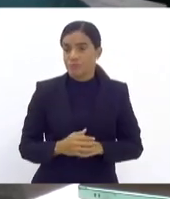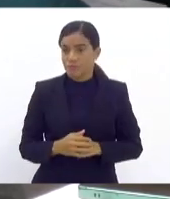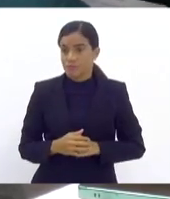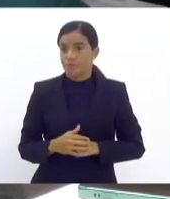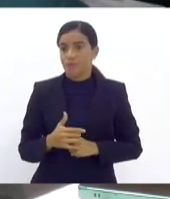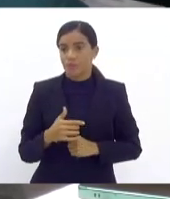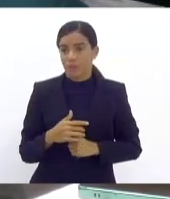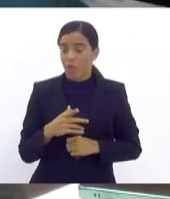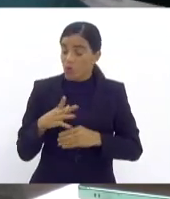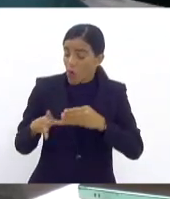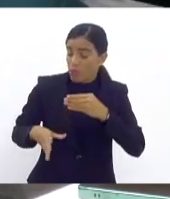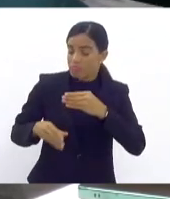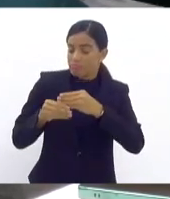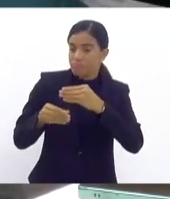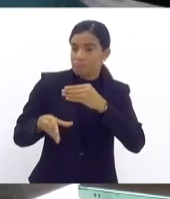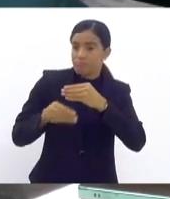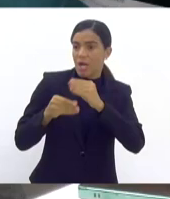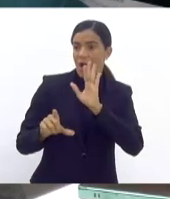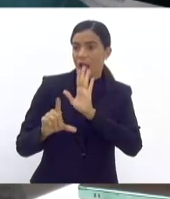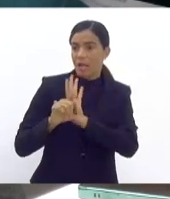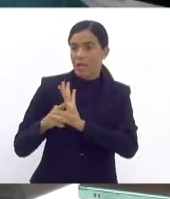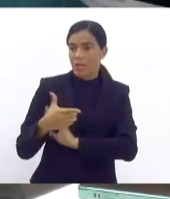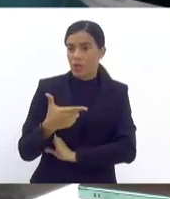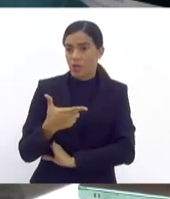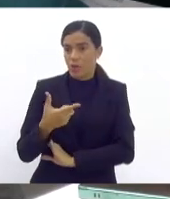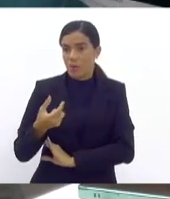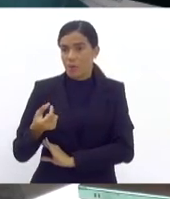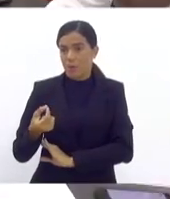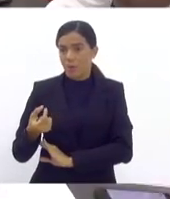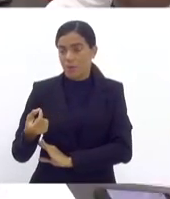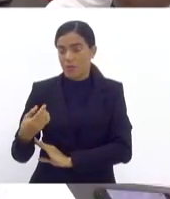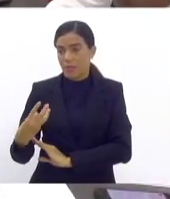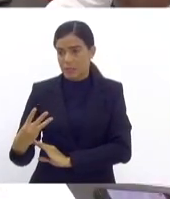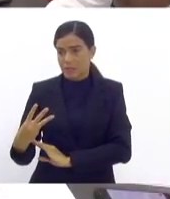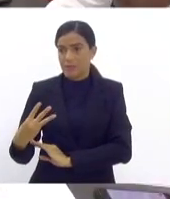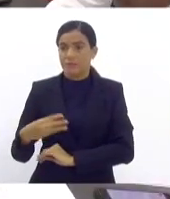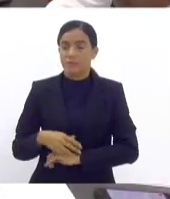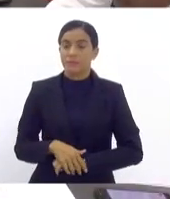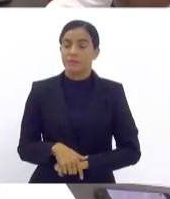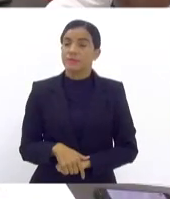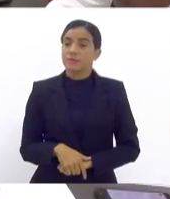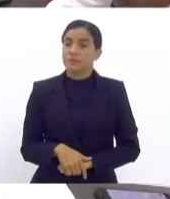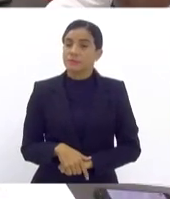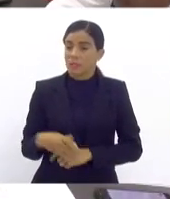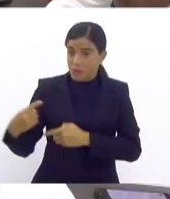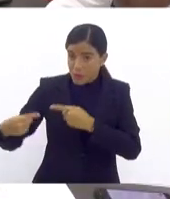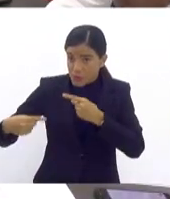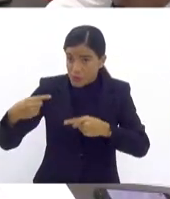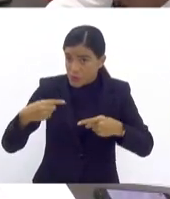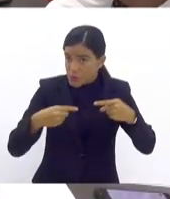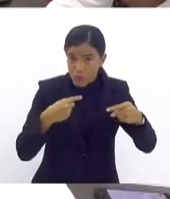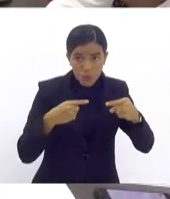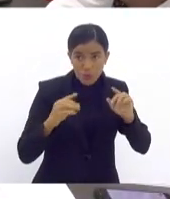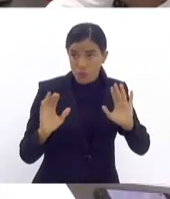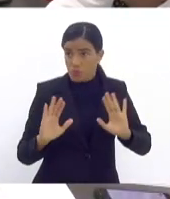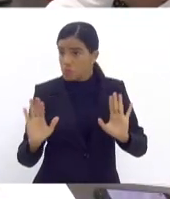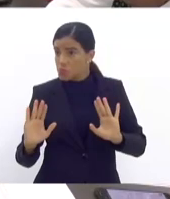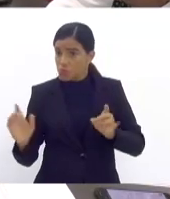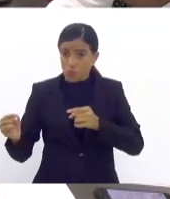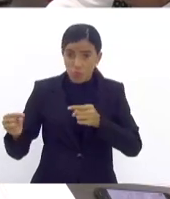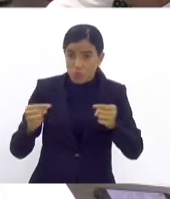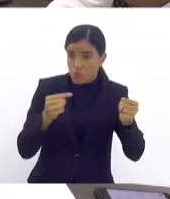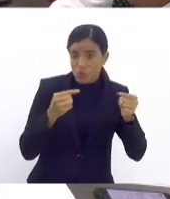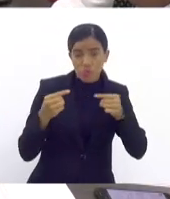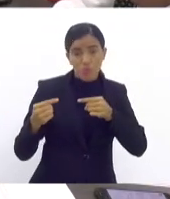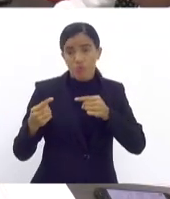2003. Estou complementando a lei de 2003. Perfeito. Bem, em discussão, não havendo quem queira discutir em